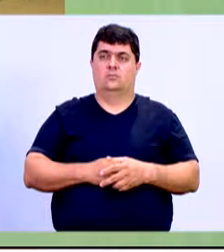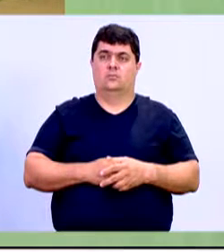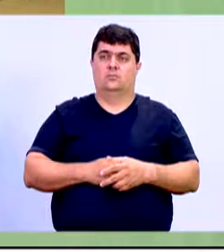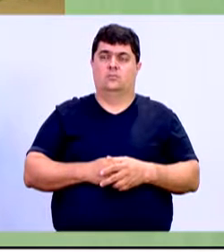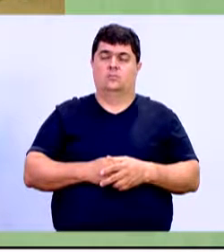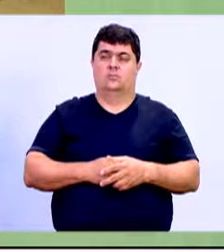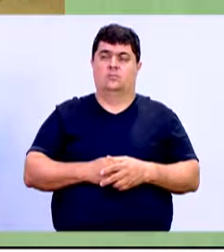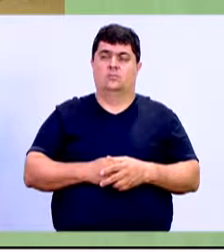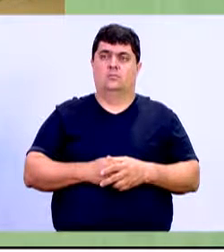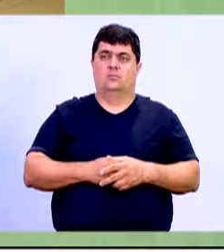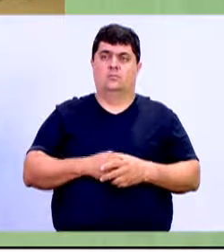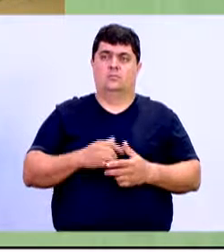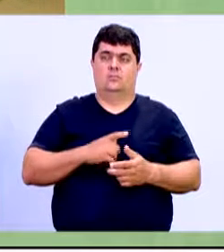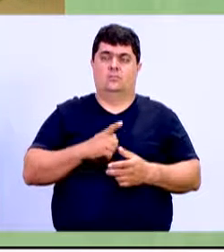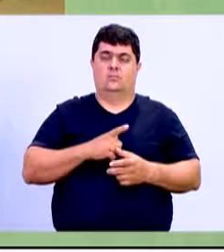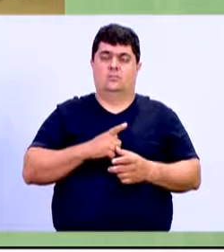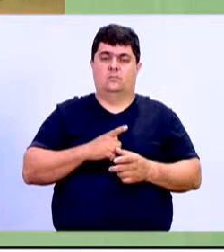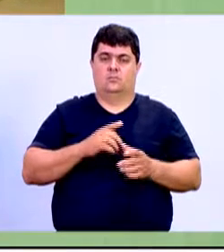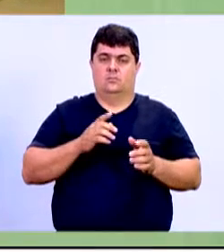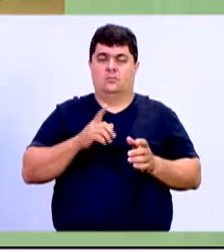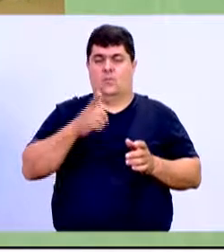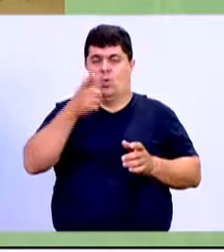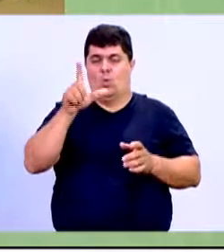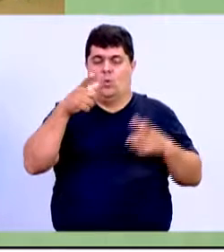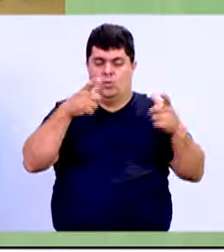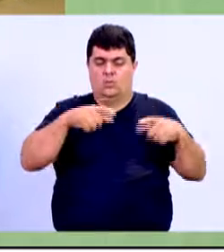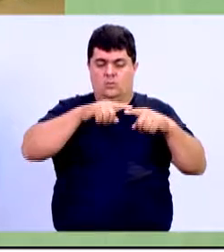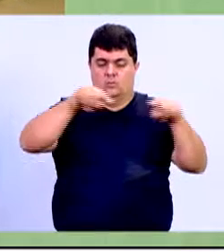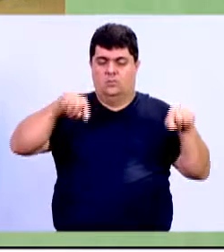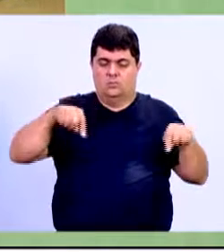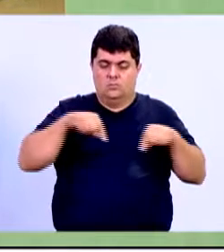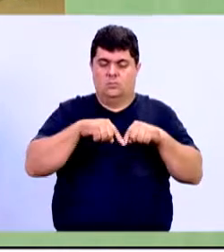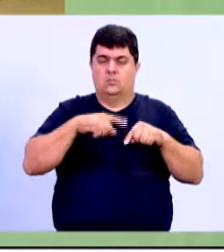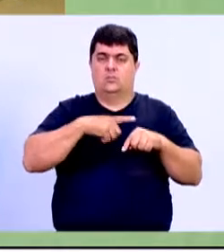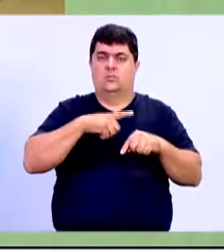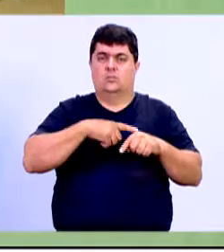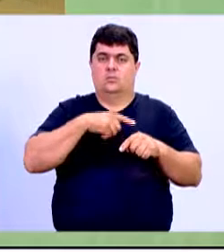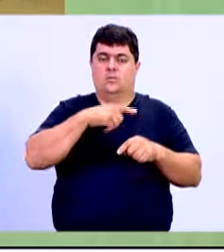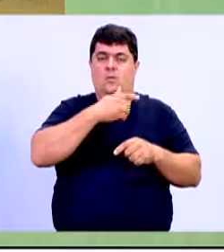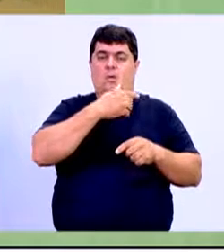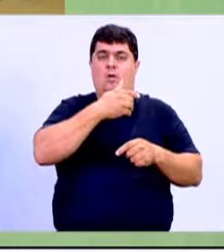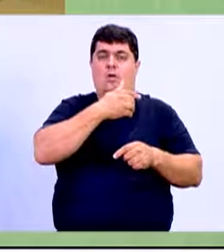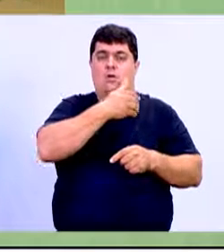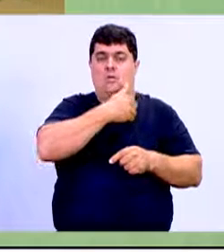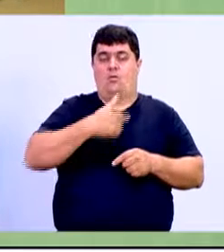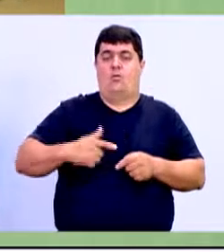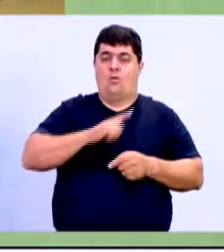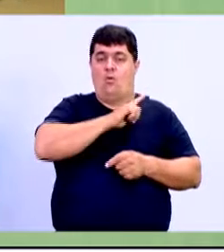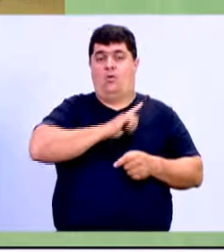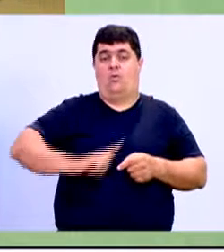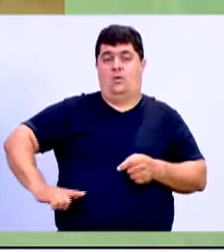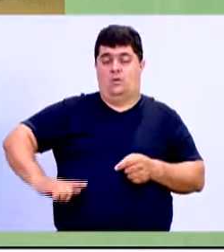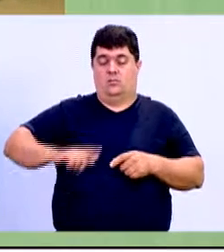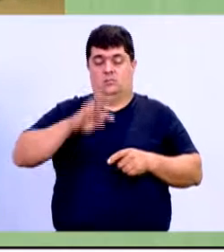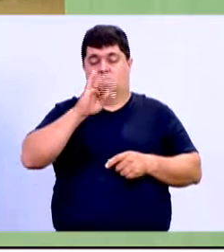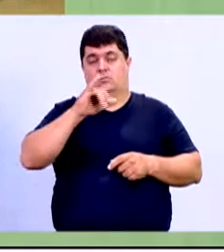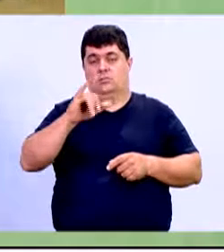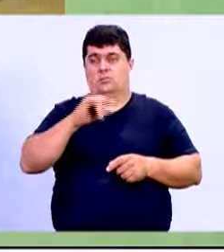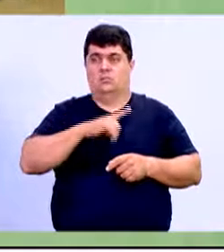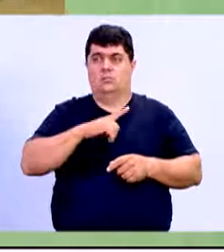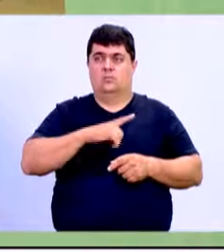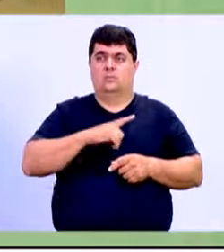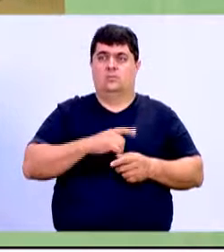Temos aí a outra caixinha de assessoria da secretaria, que é a governança de TI. Então,